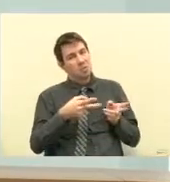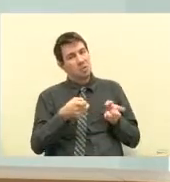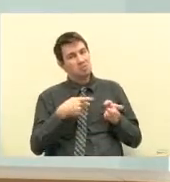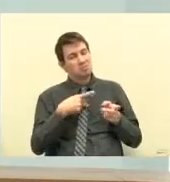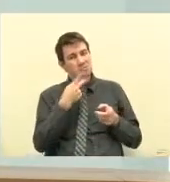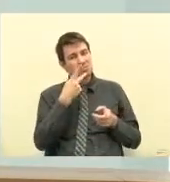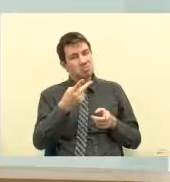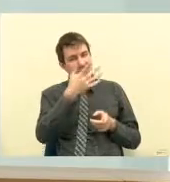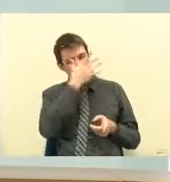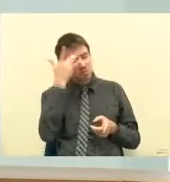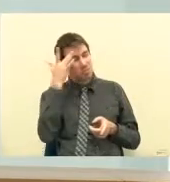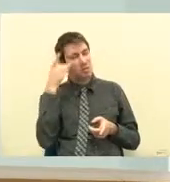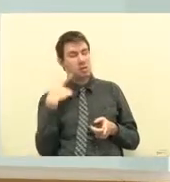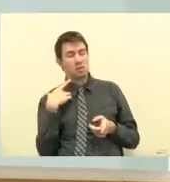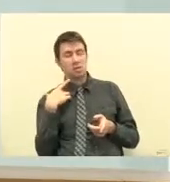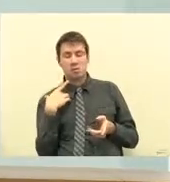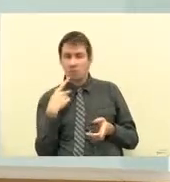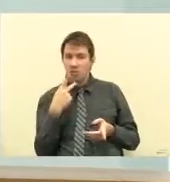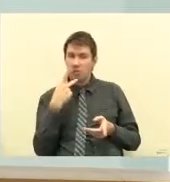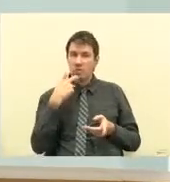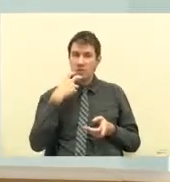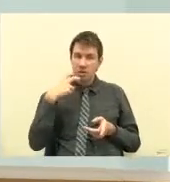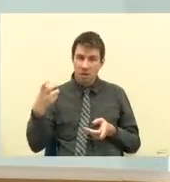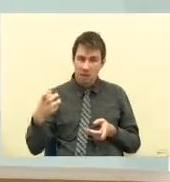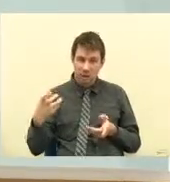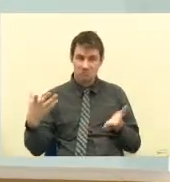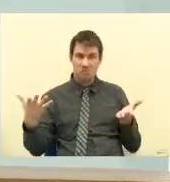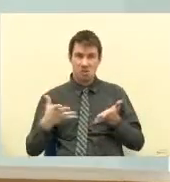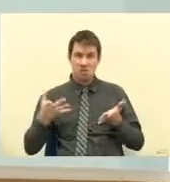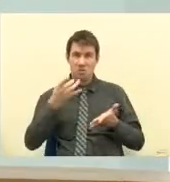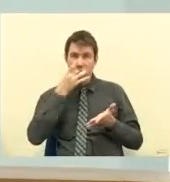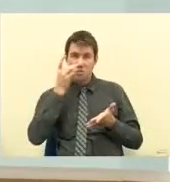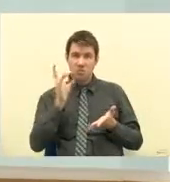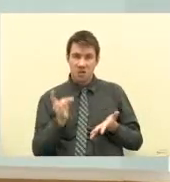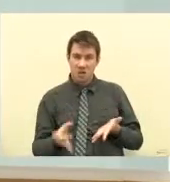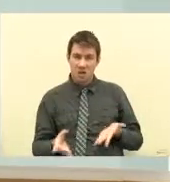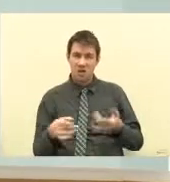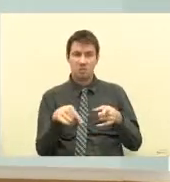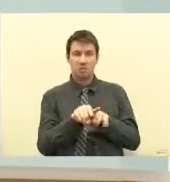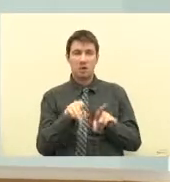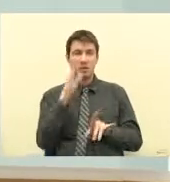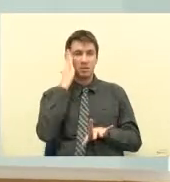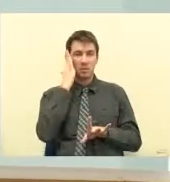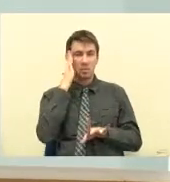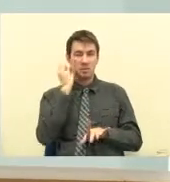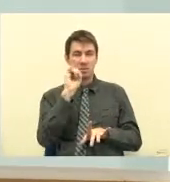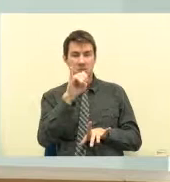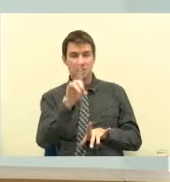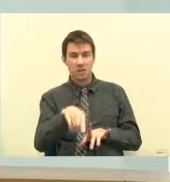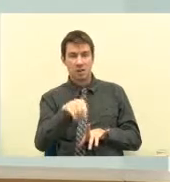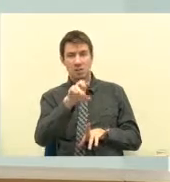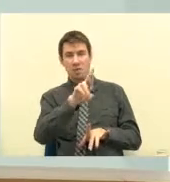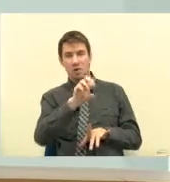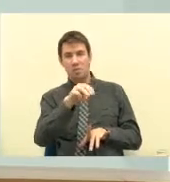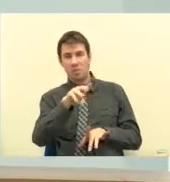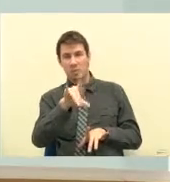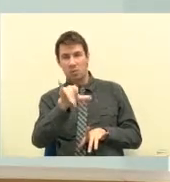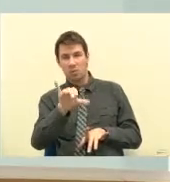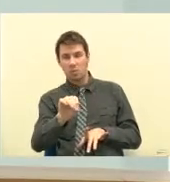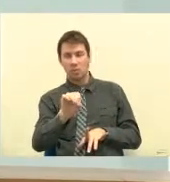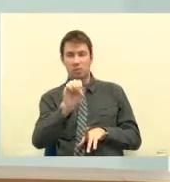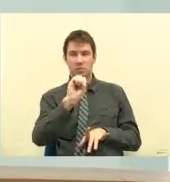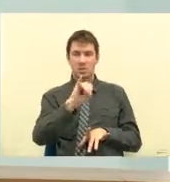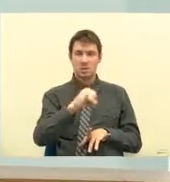tribuna espernear, gritar, criticar, para ver, Romildo, se o prefeito Sebastião